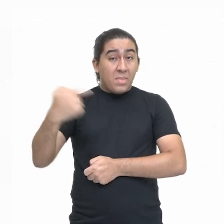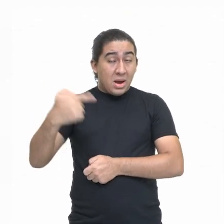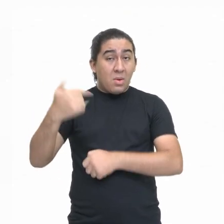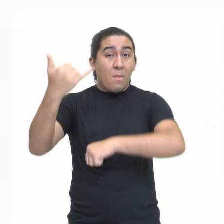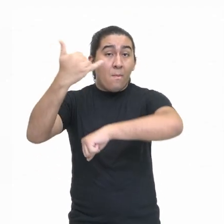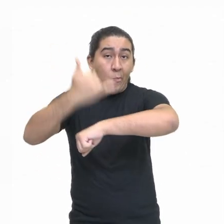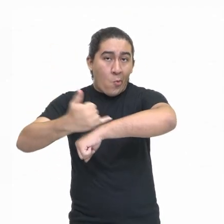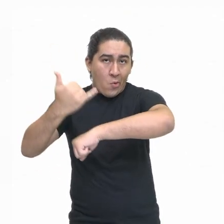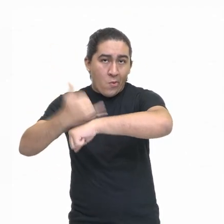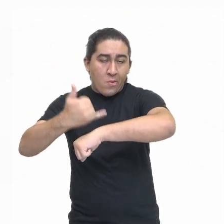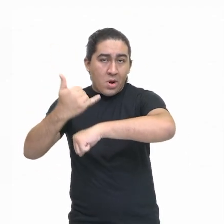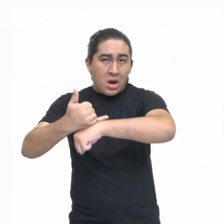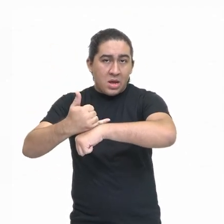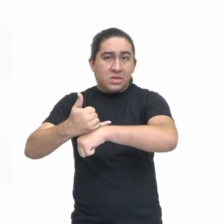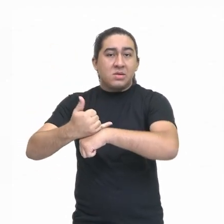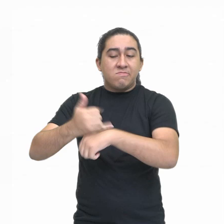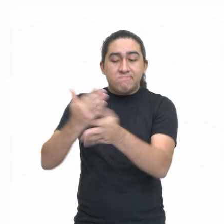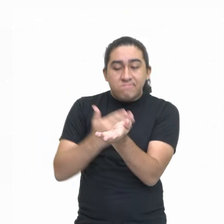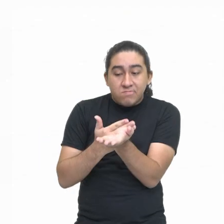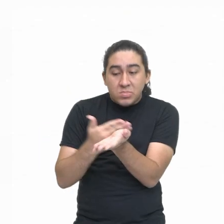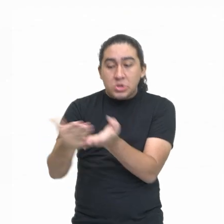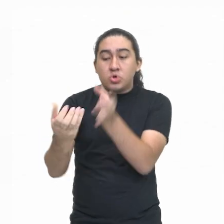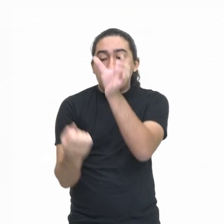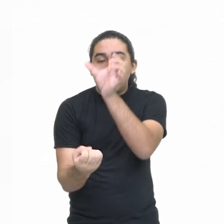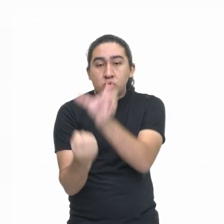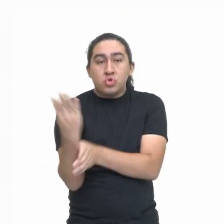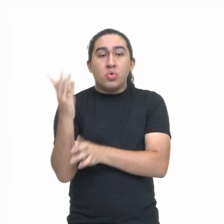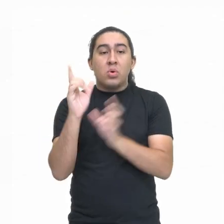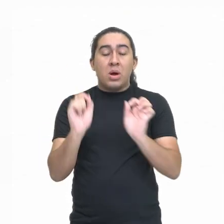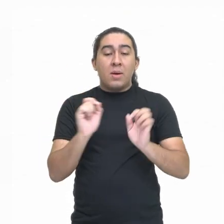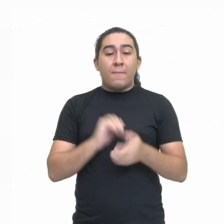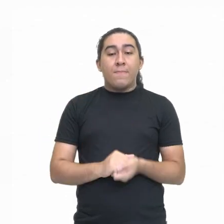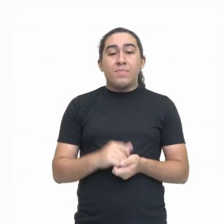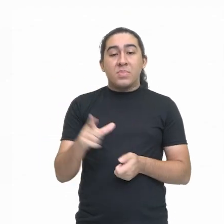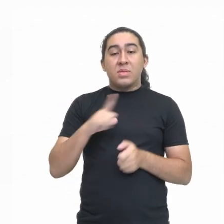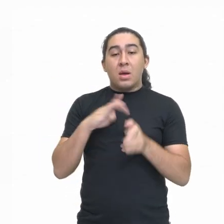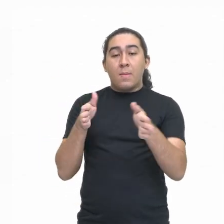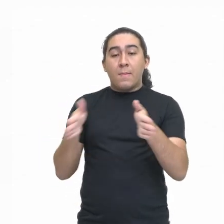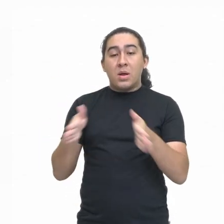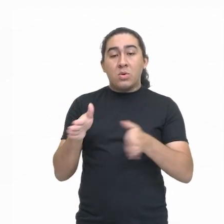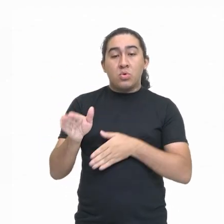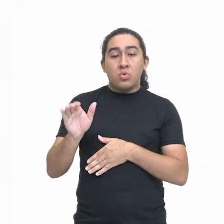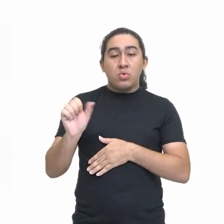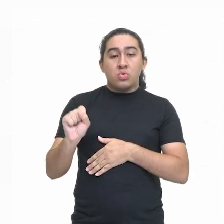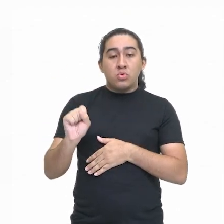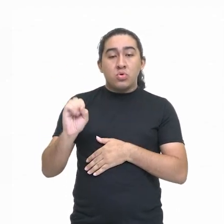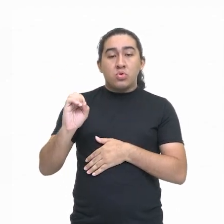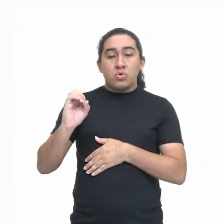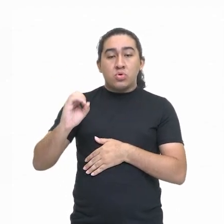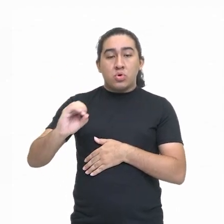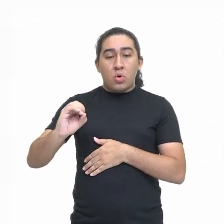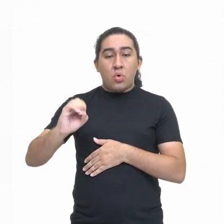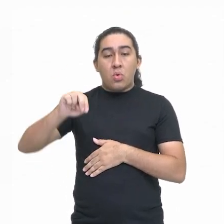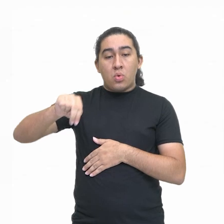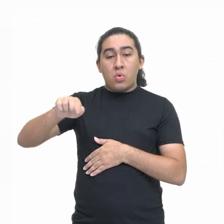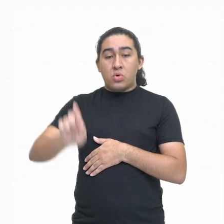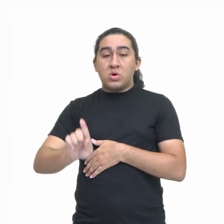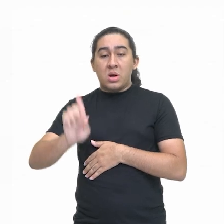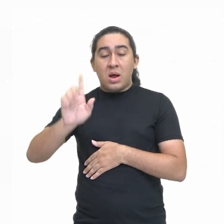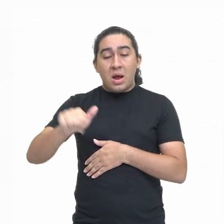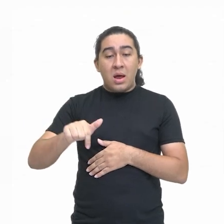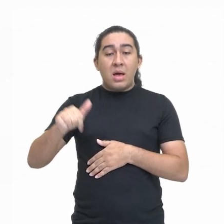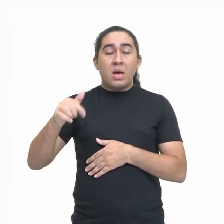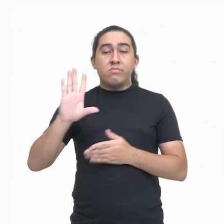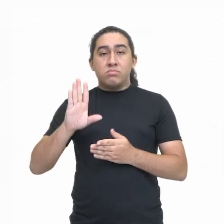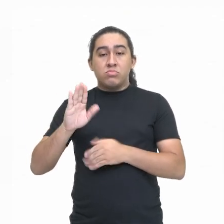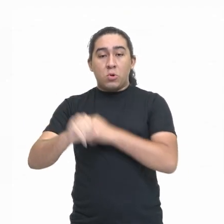fica conhecido e foi inventado durante a dinastia Song, que governou entre 960